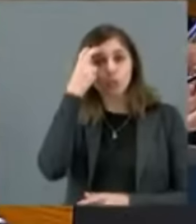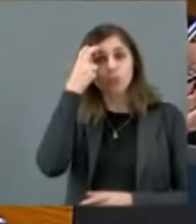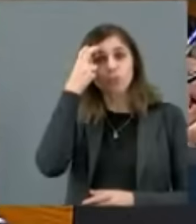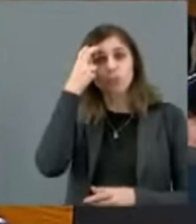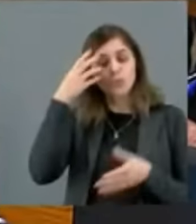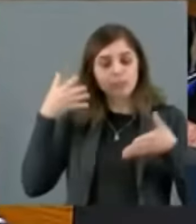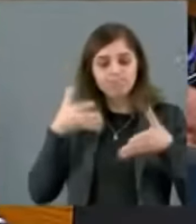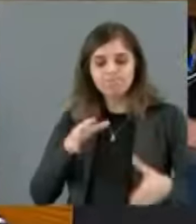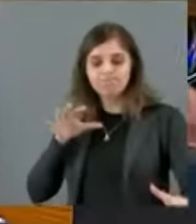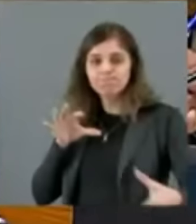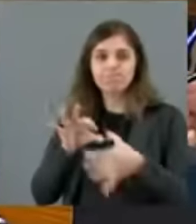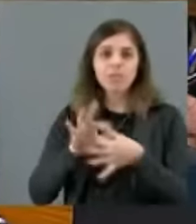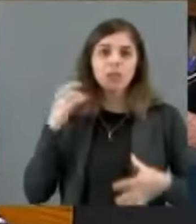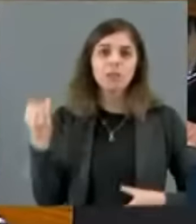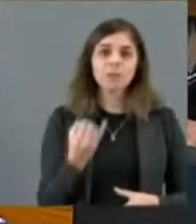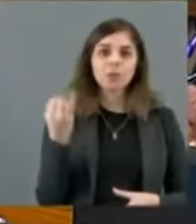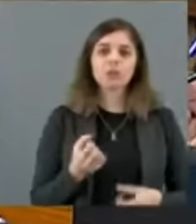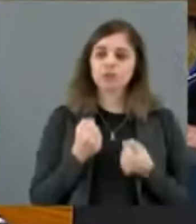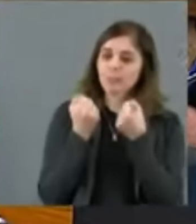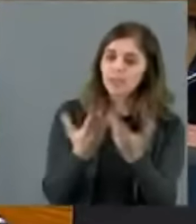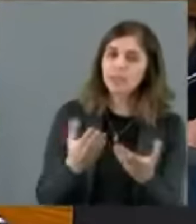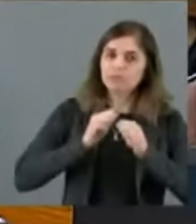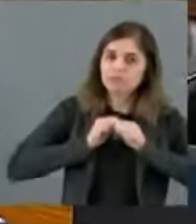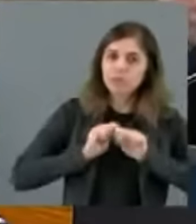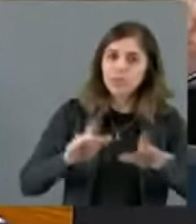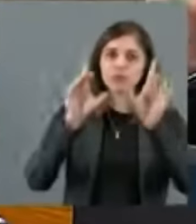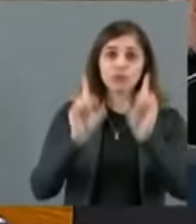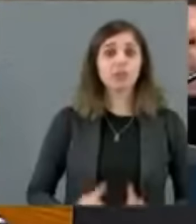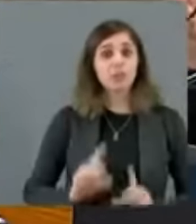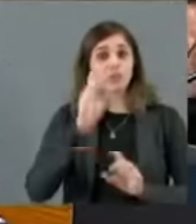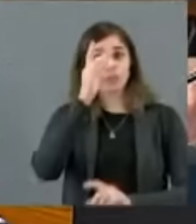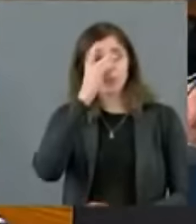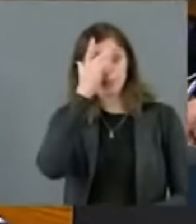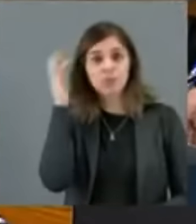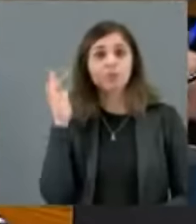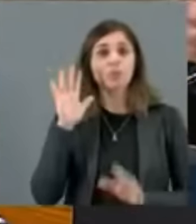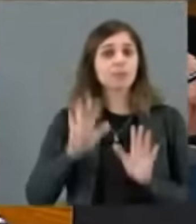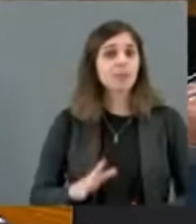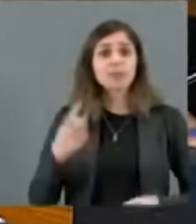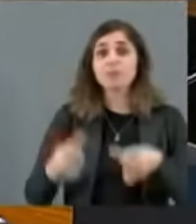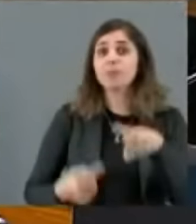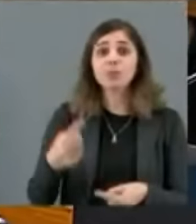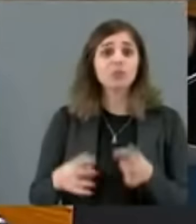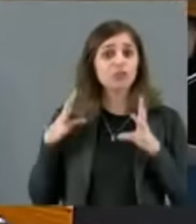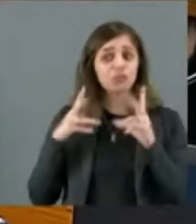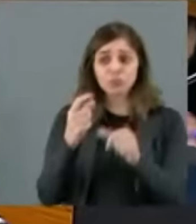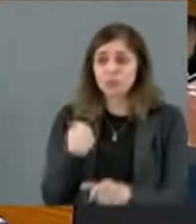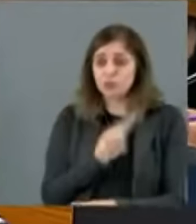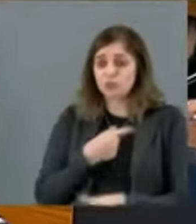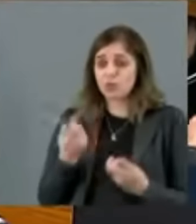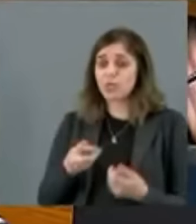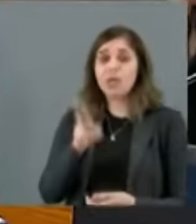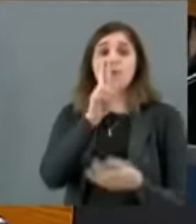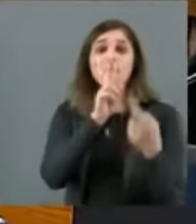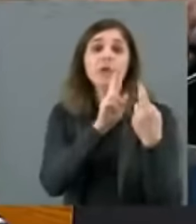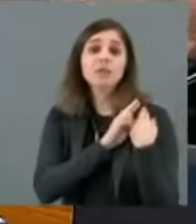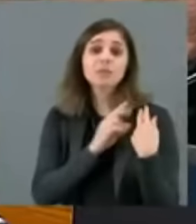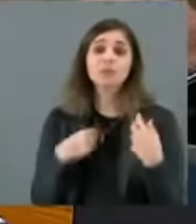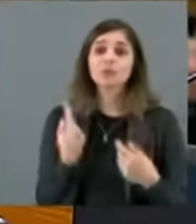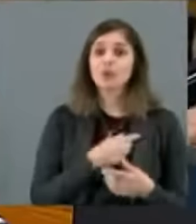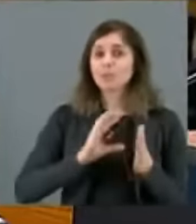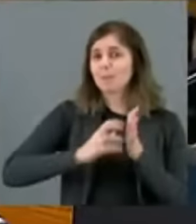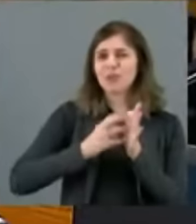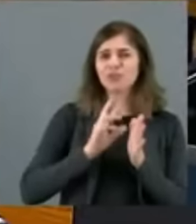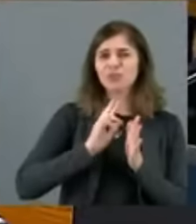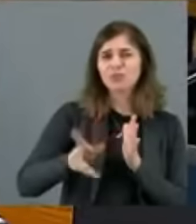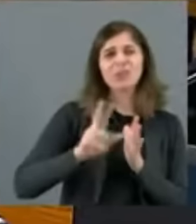parte fundamental para dar dignidade das pessoas. Mas essa tem que ser uma política de todos nós, independente do partido A,